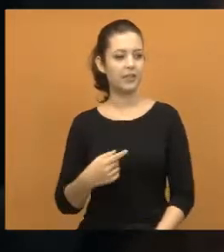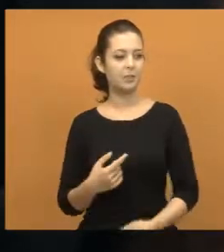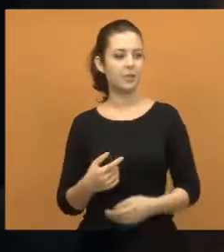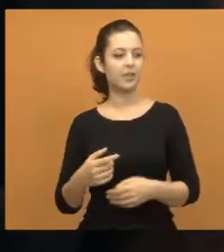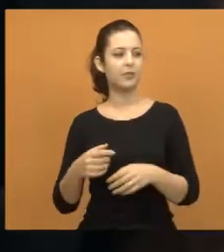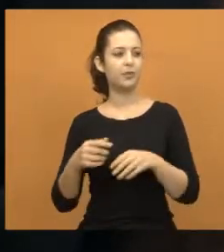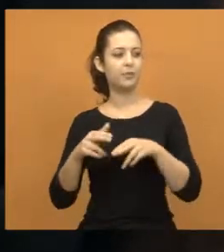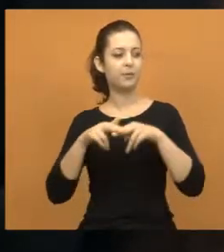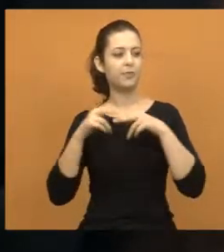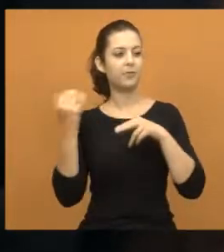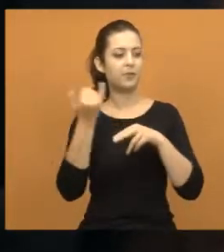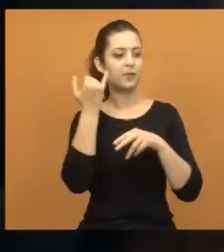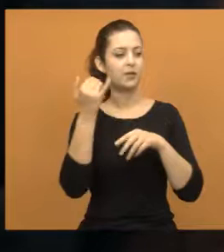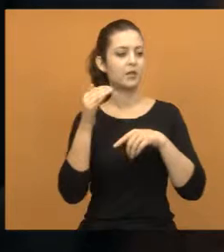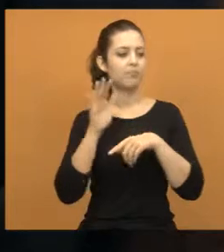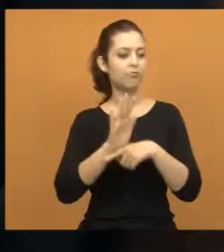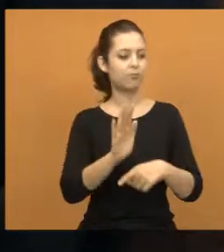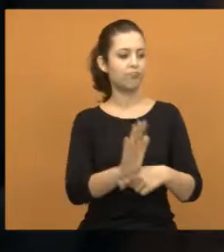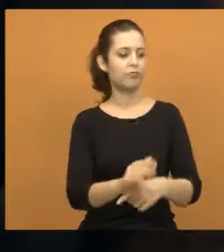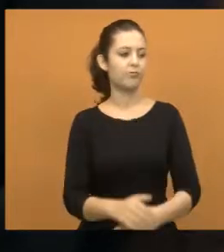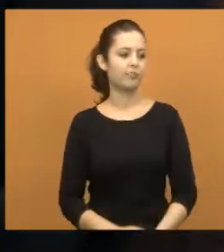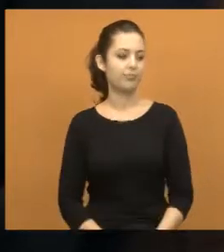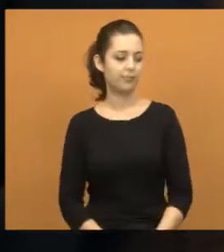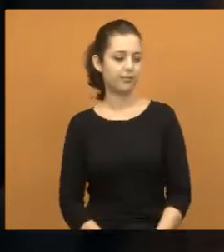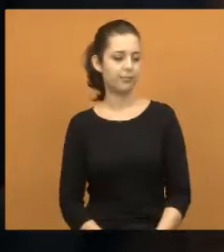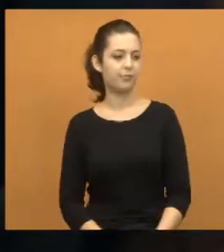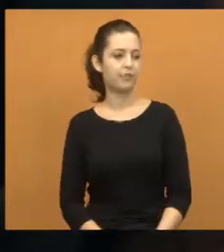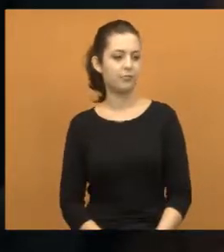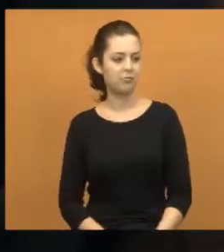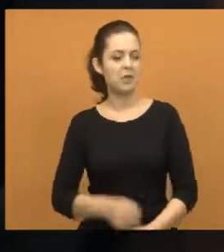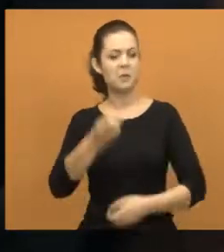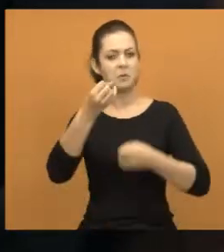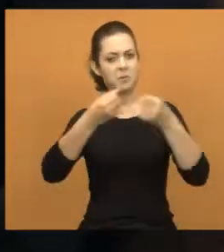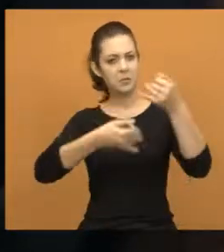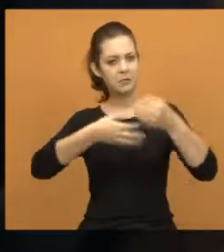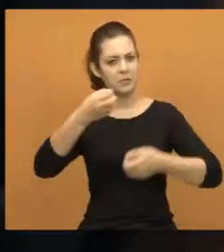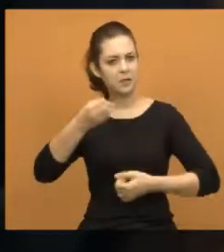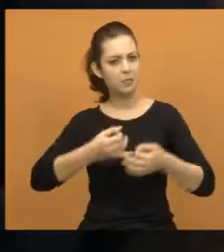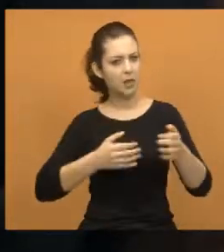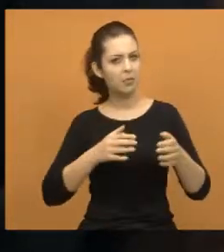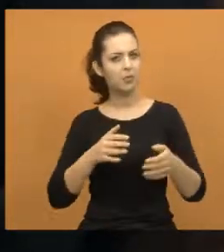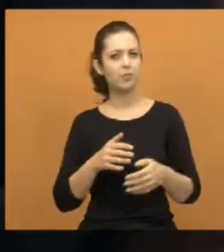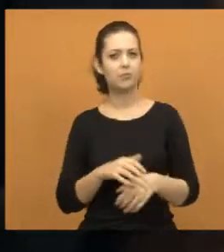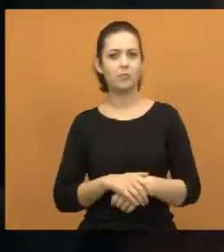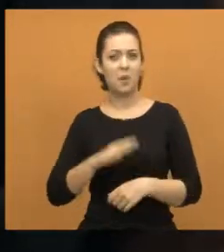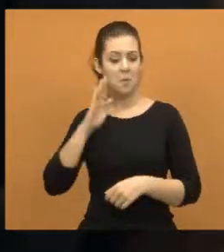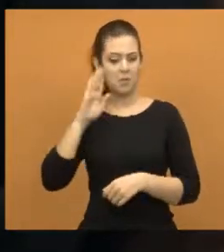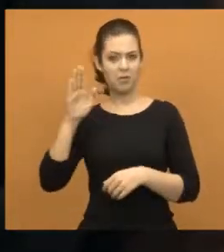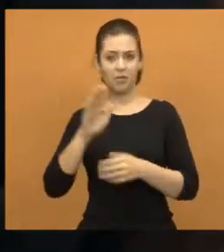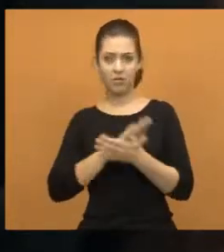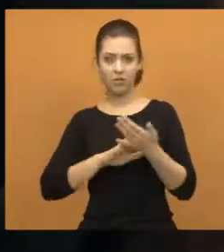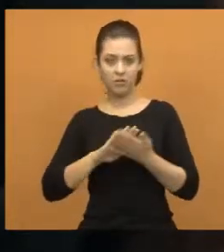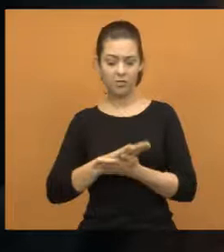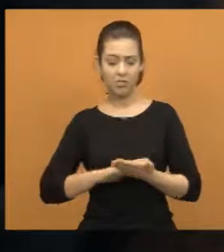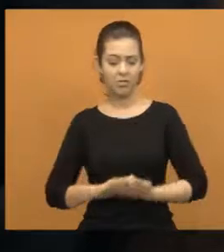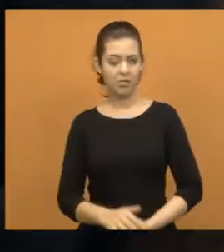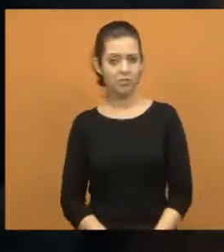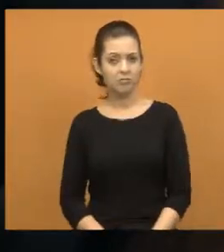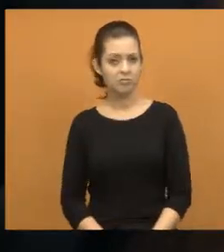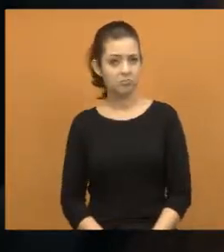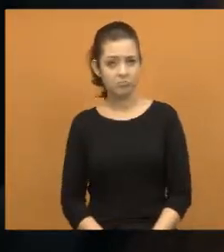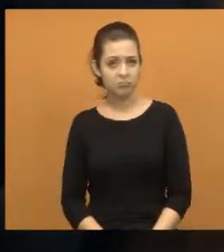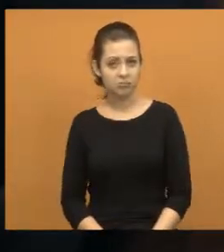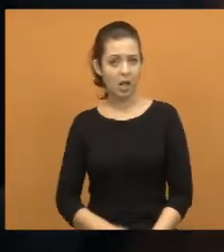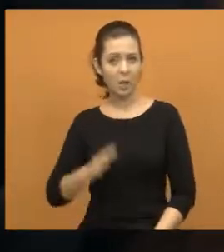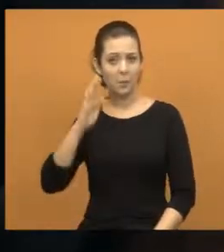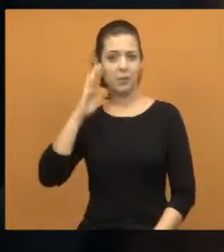para que ela possa nos ajudar. E no projeto está bem específico, que ela não terá prioridade em nada. em